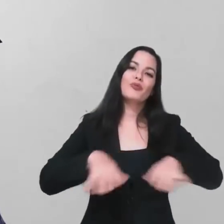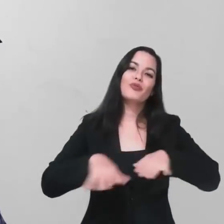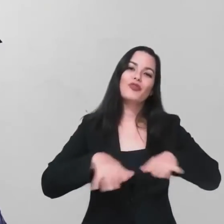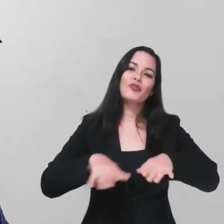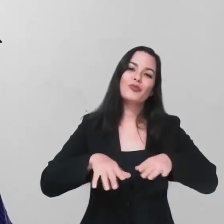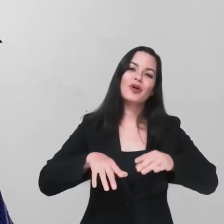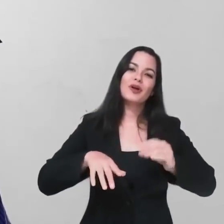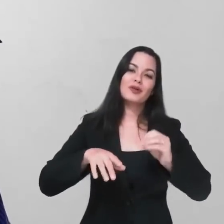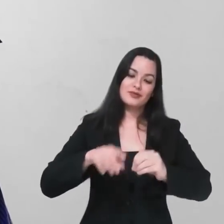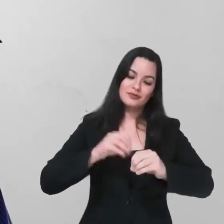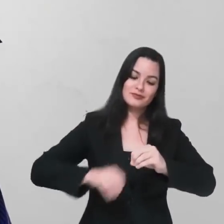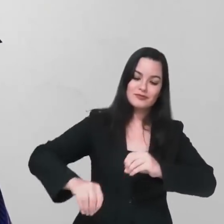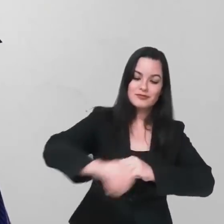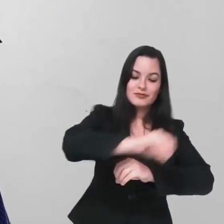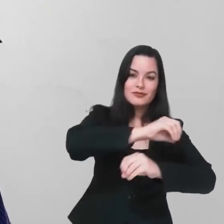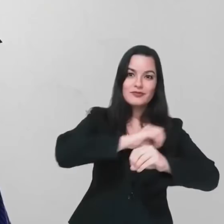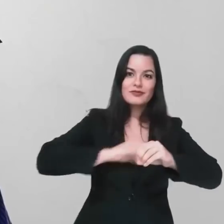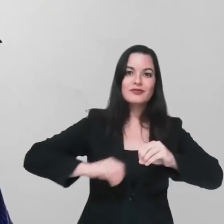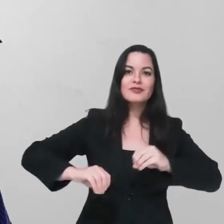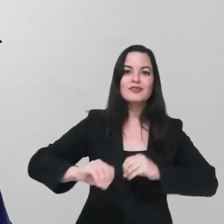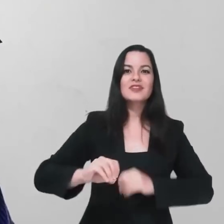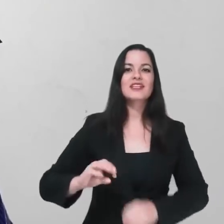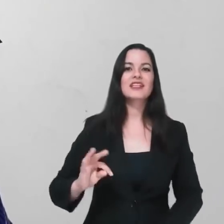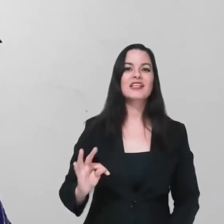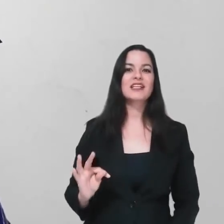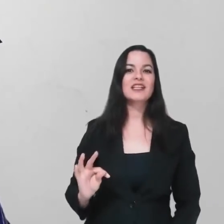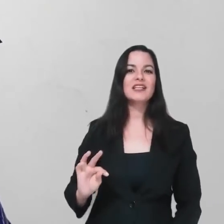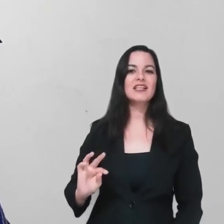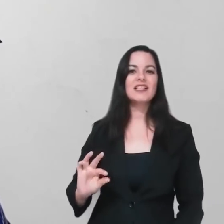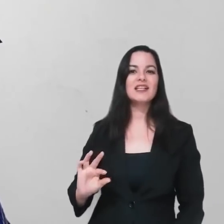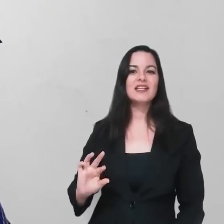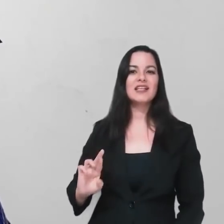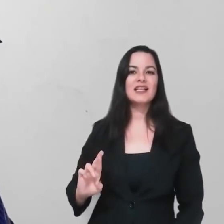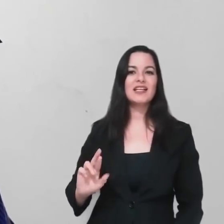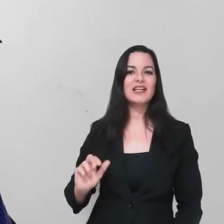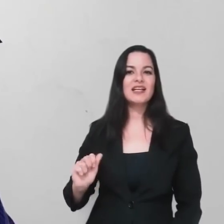translação. Lembra que eu te contei que esse eixo